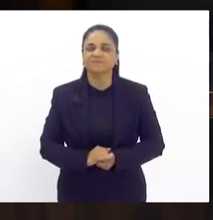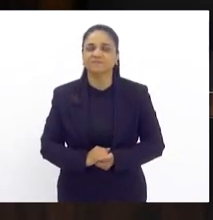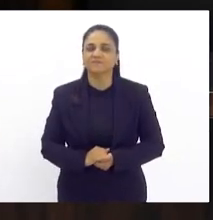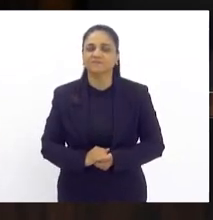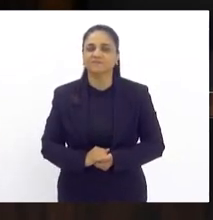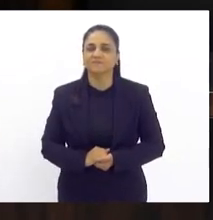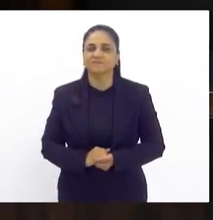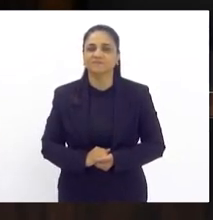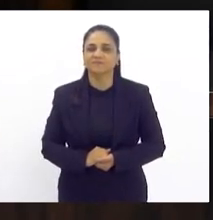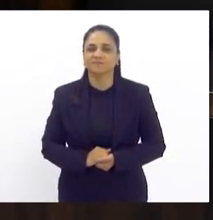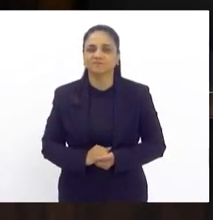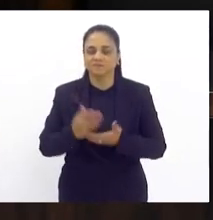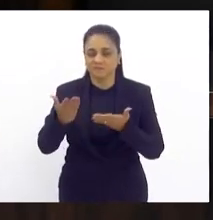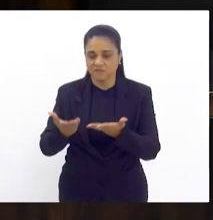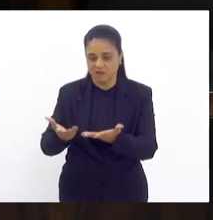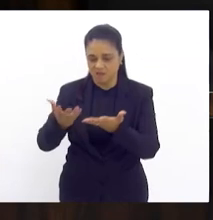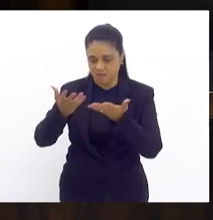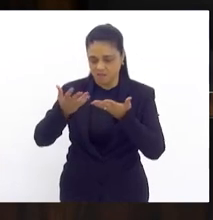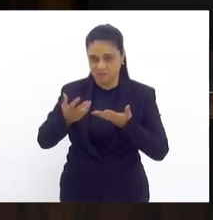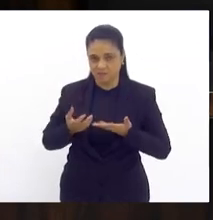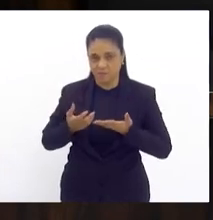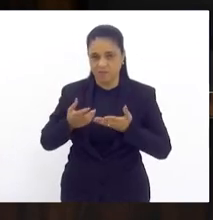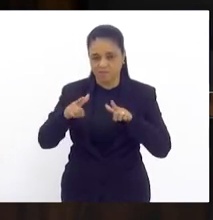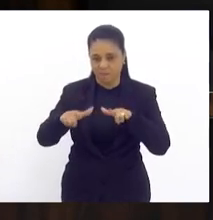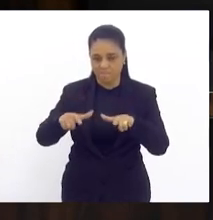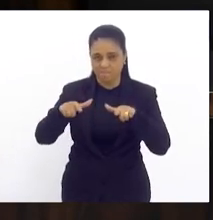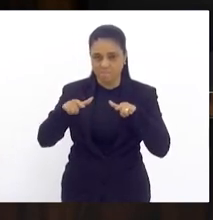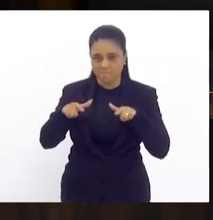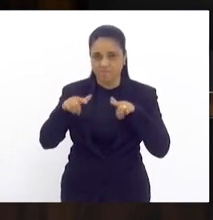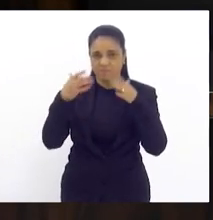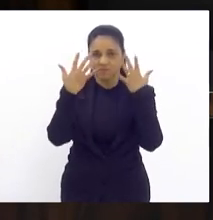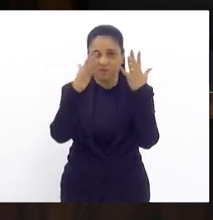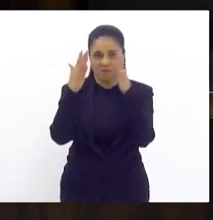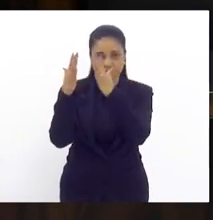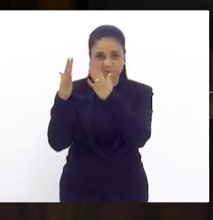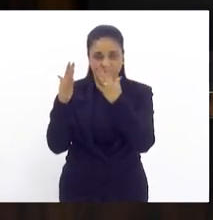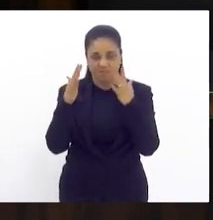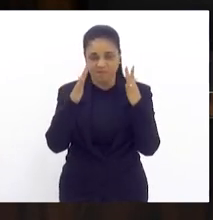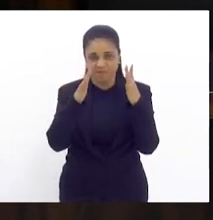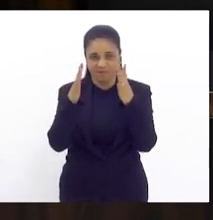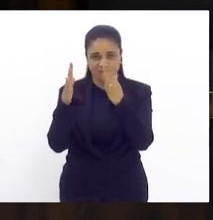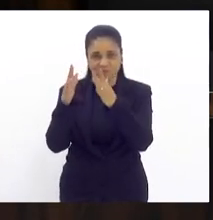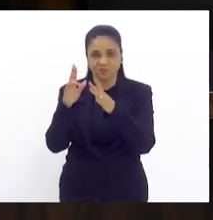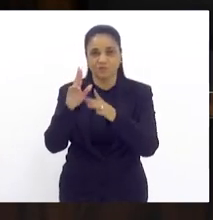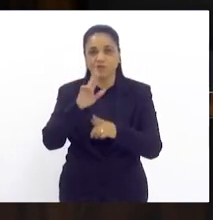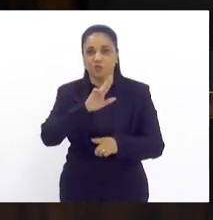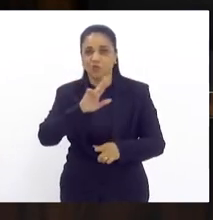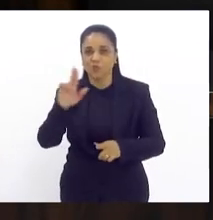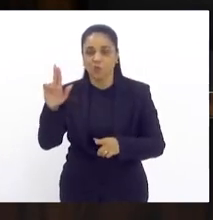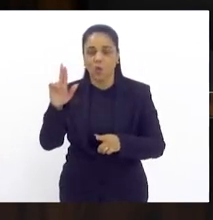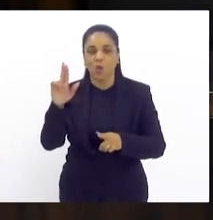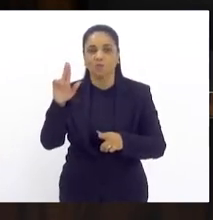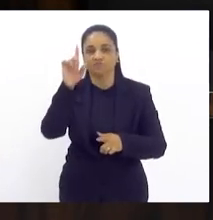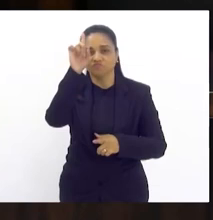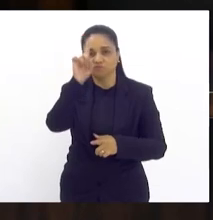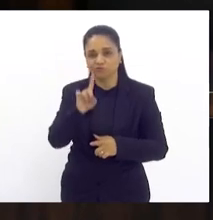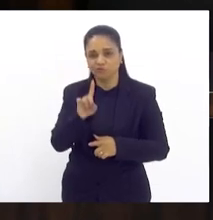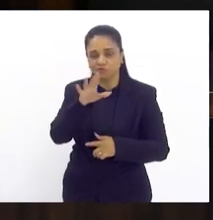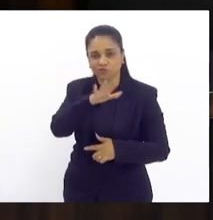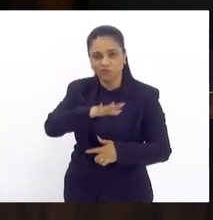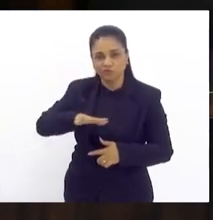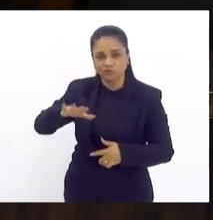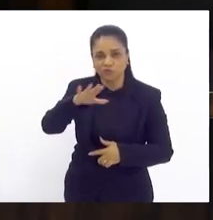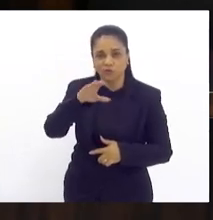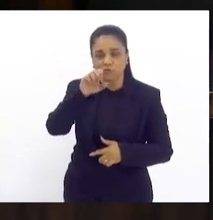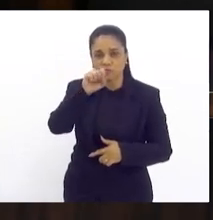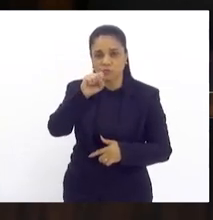para receber essa moção de aplauso em nome da Diretoria-Geral de